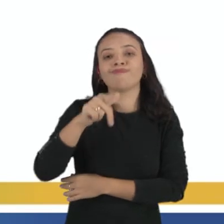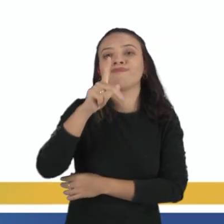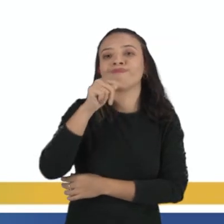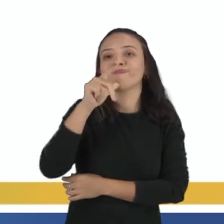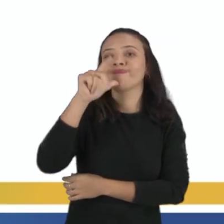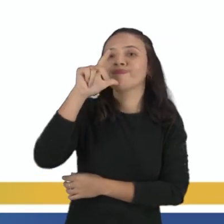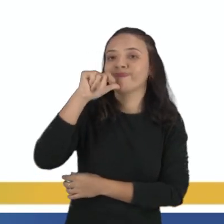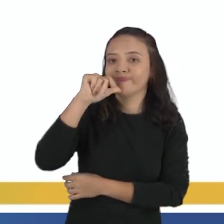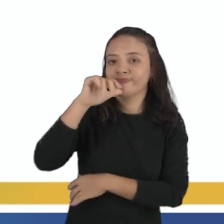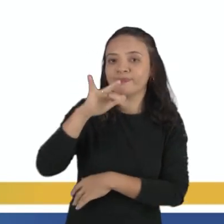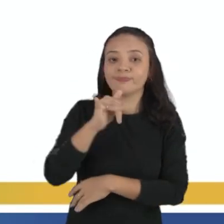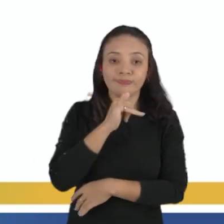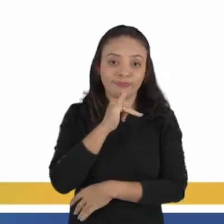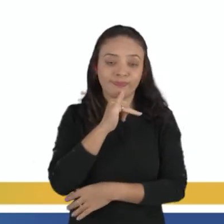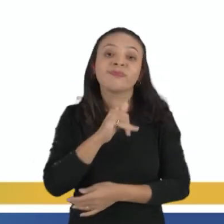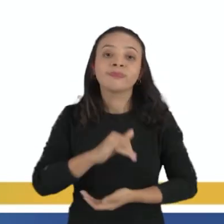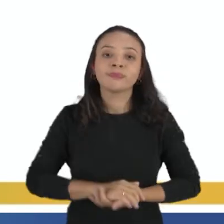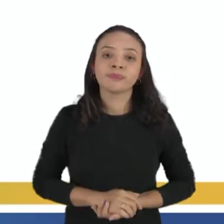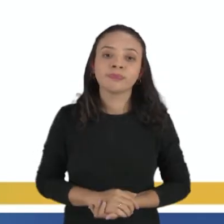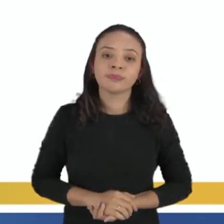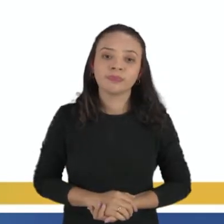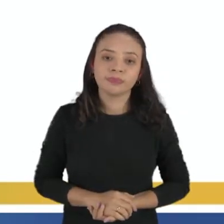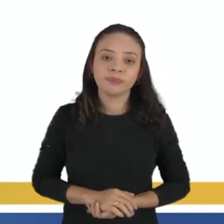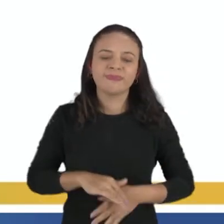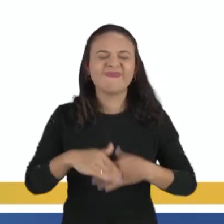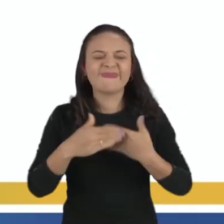a água. Exemplo. Então,